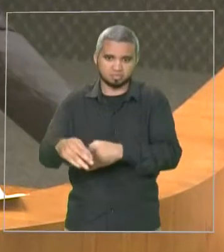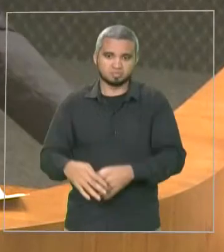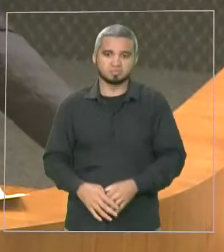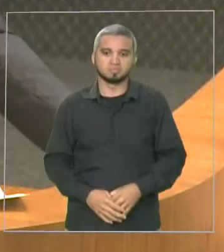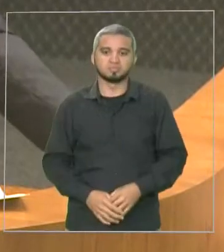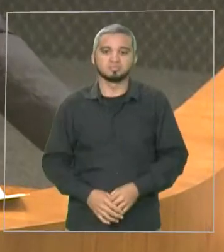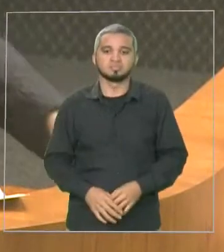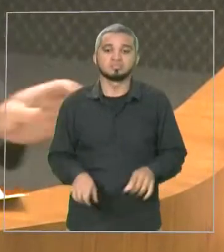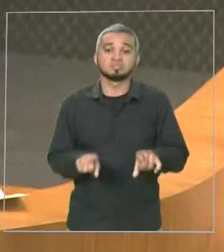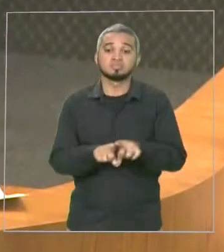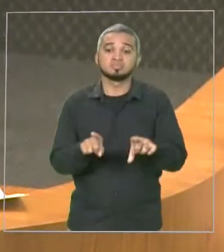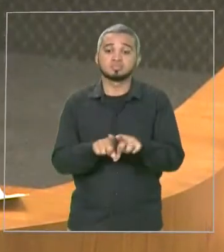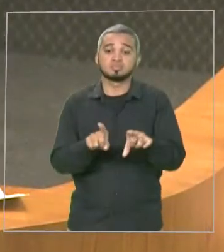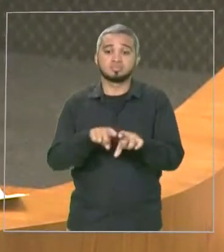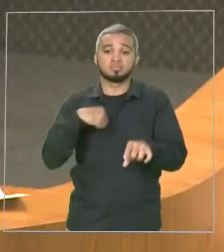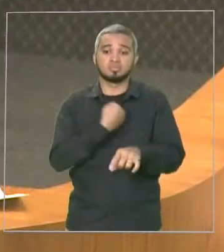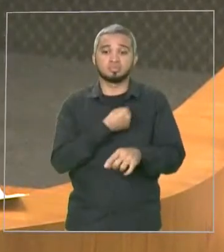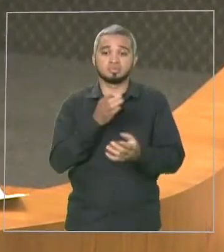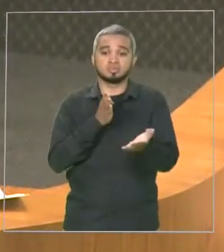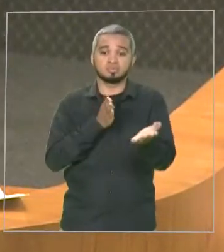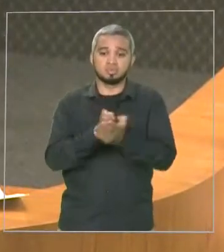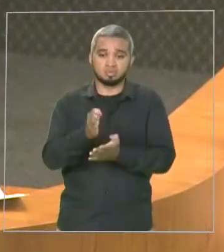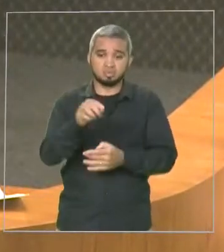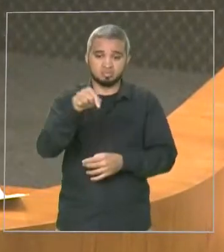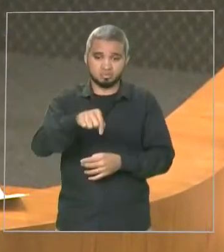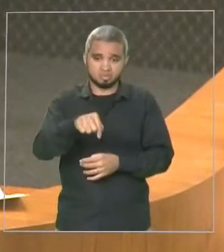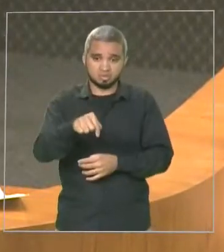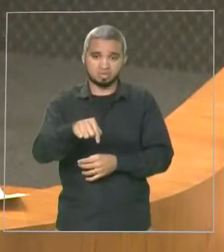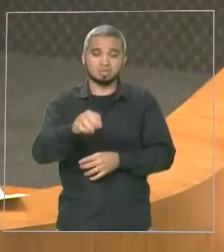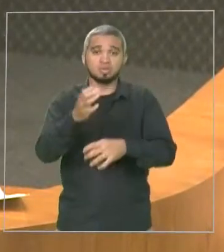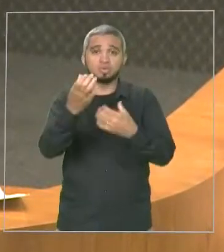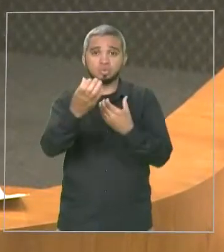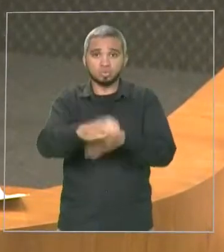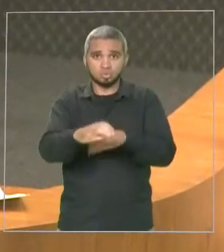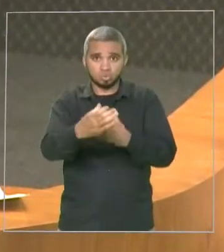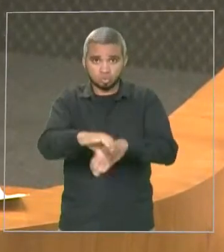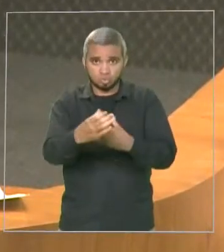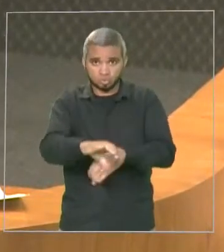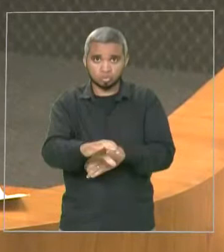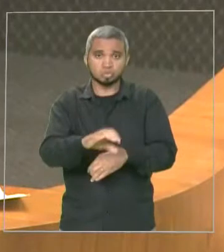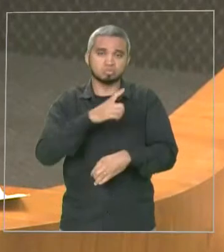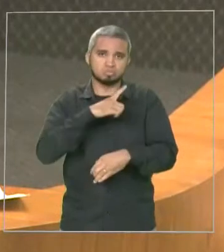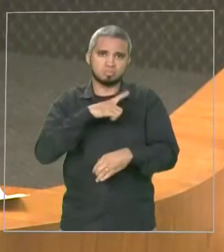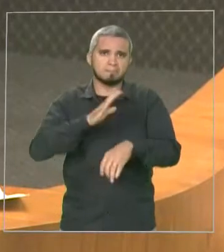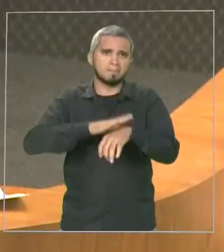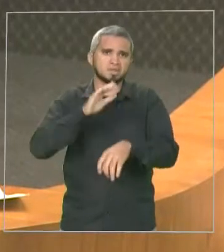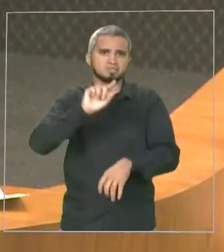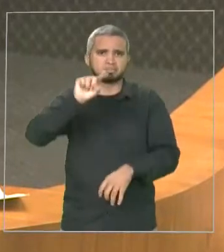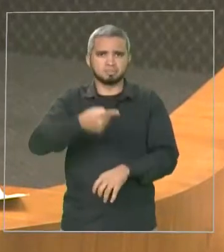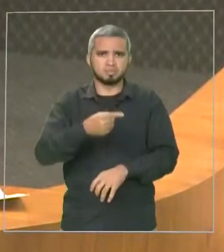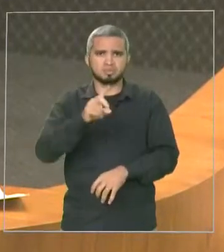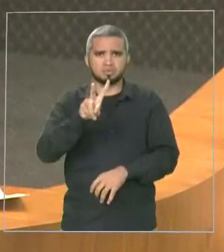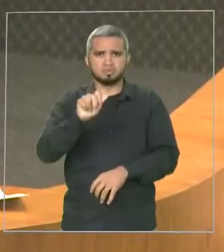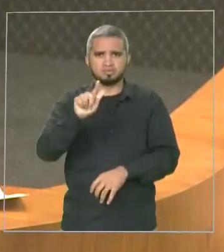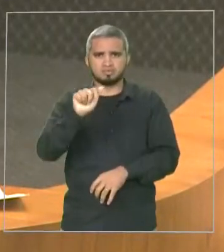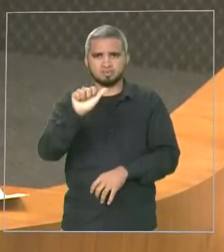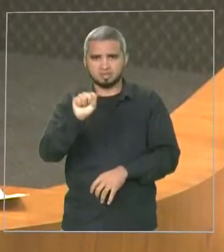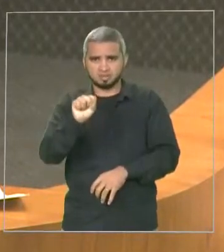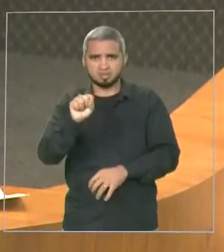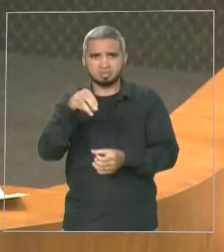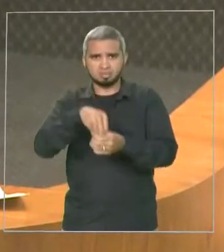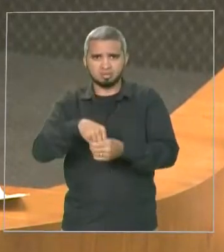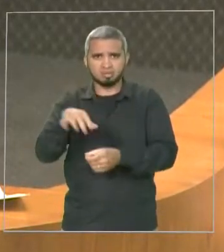Aprovamos aqui, essa casa aprovou também um concurso público de mais de 1.000 vagas, deputado Levi, para a área de